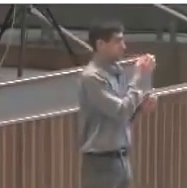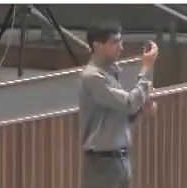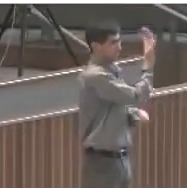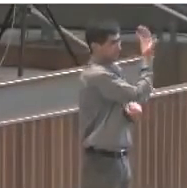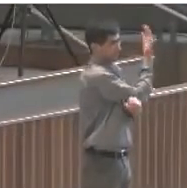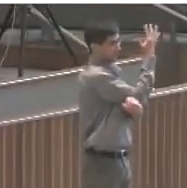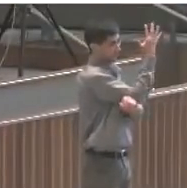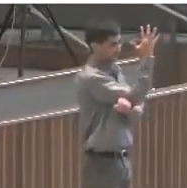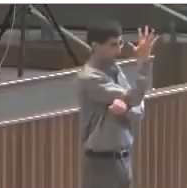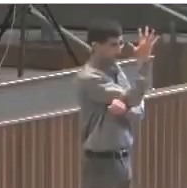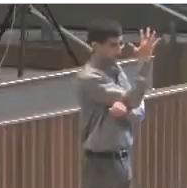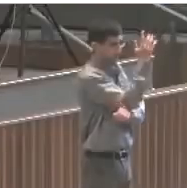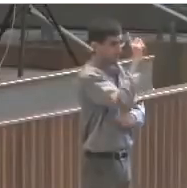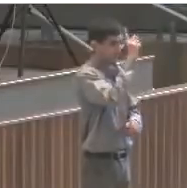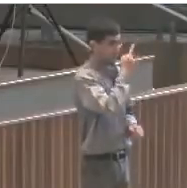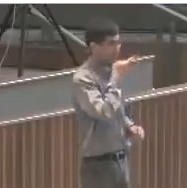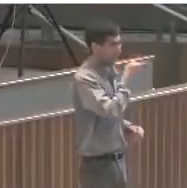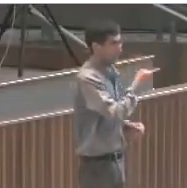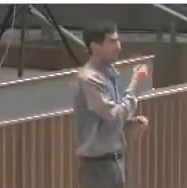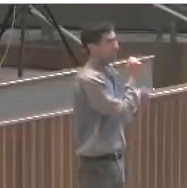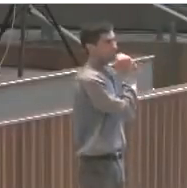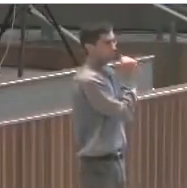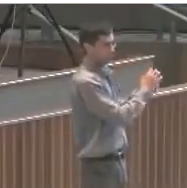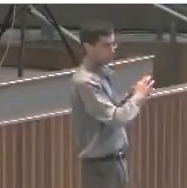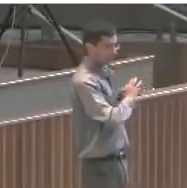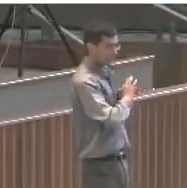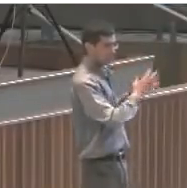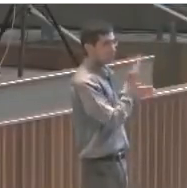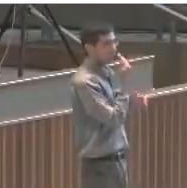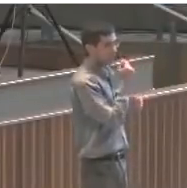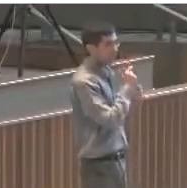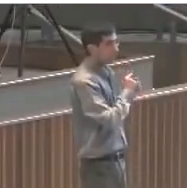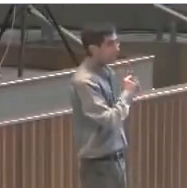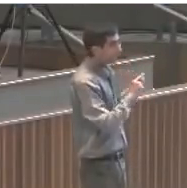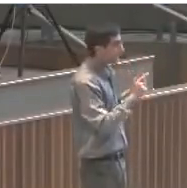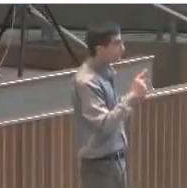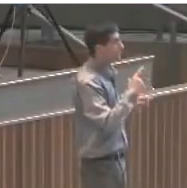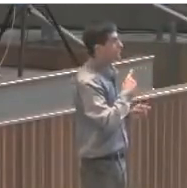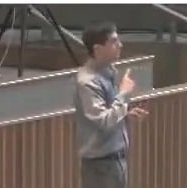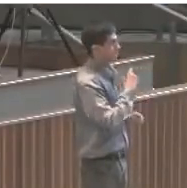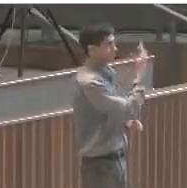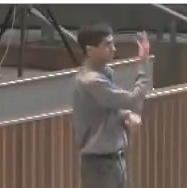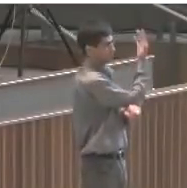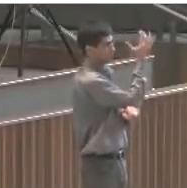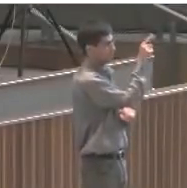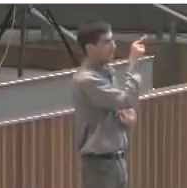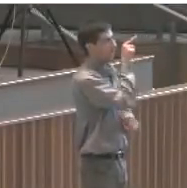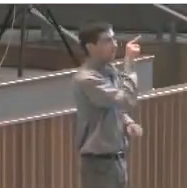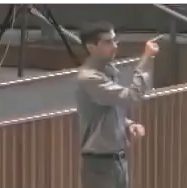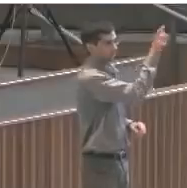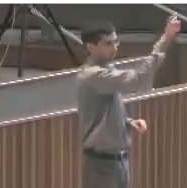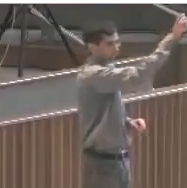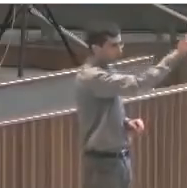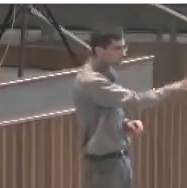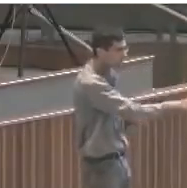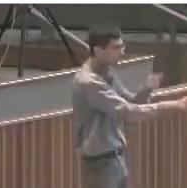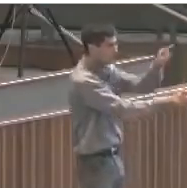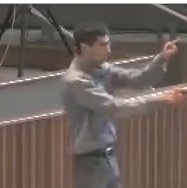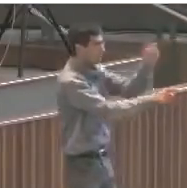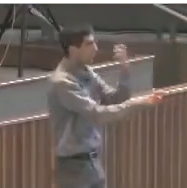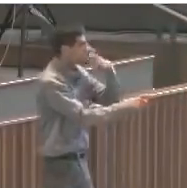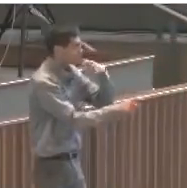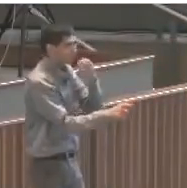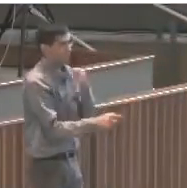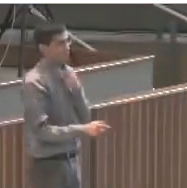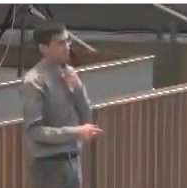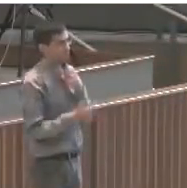como livremente exceção e aí olhar proteção e sessão a terceiro